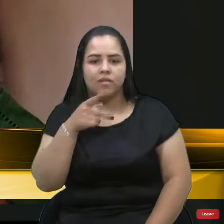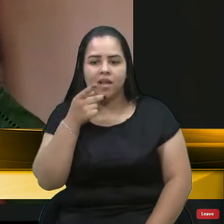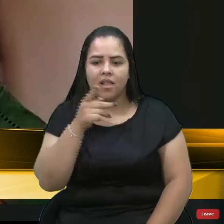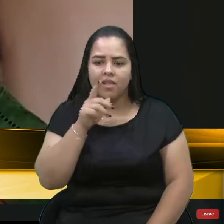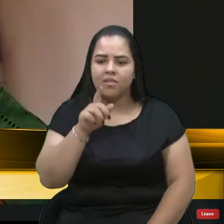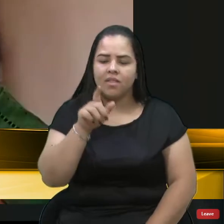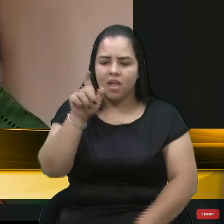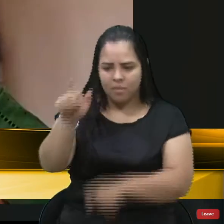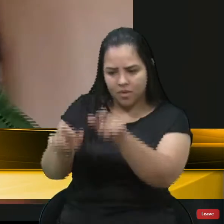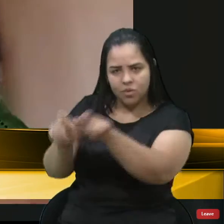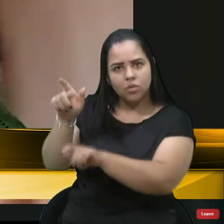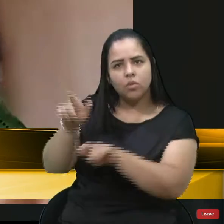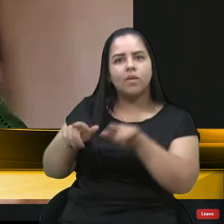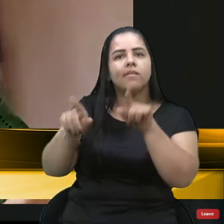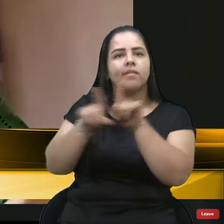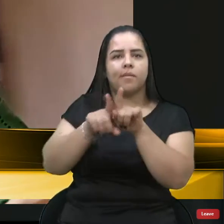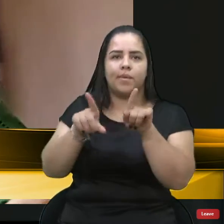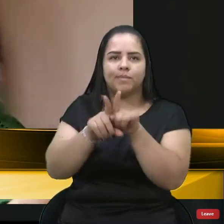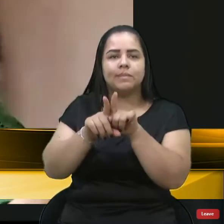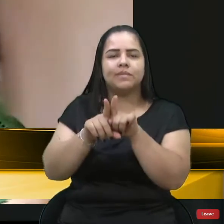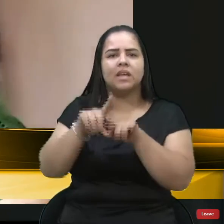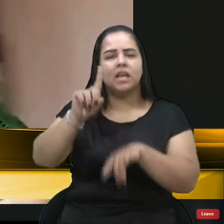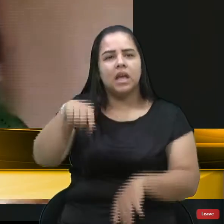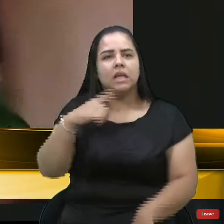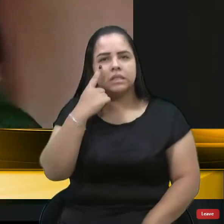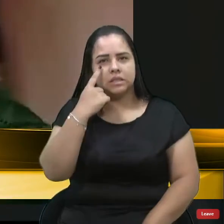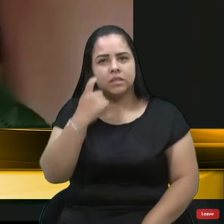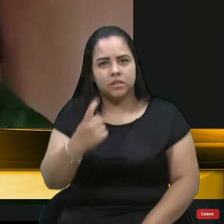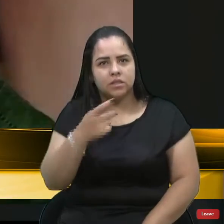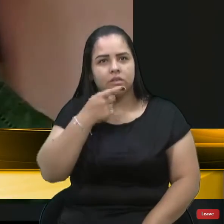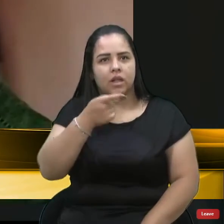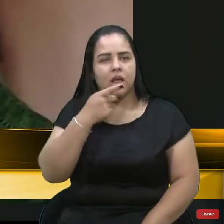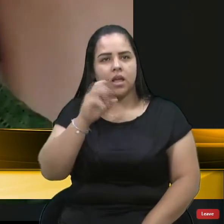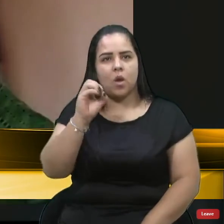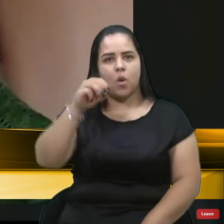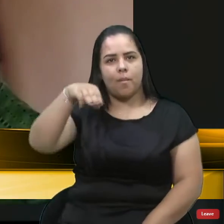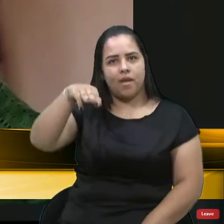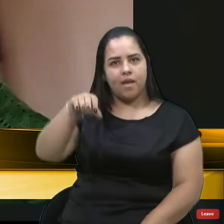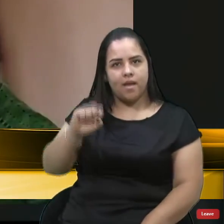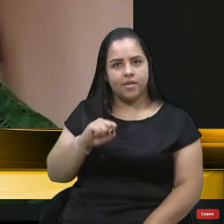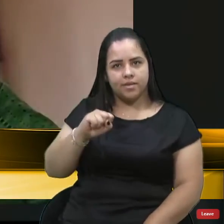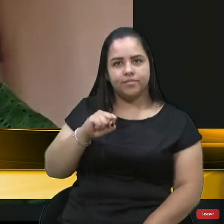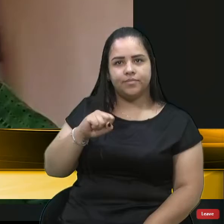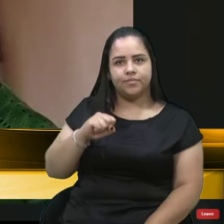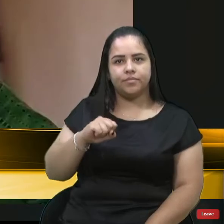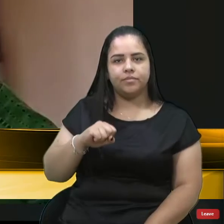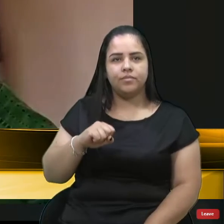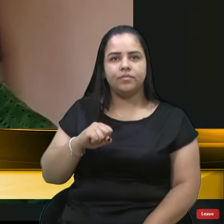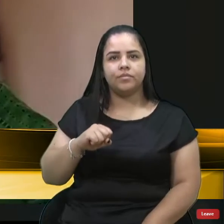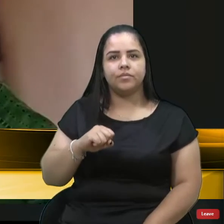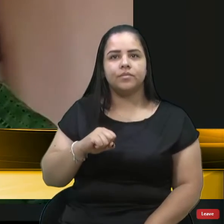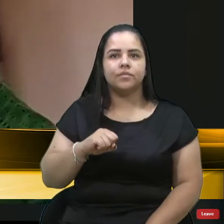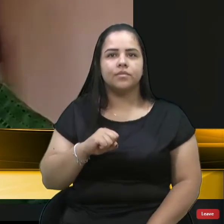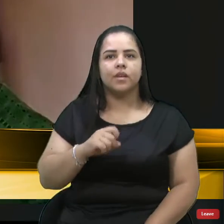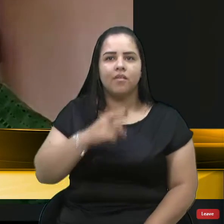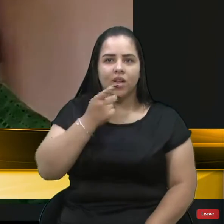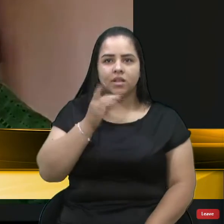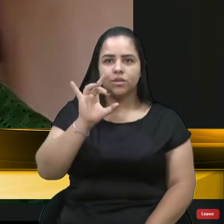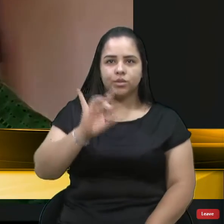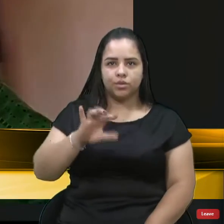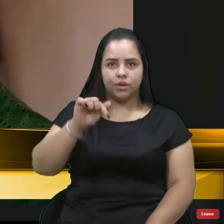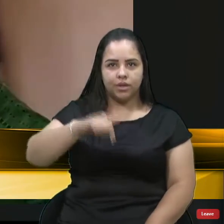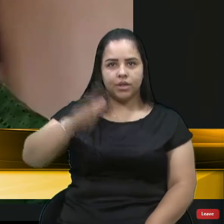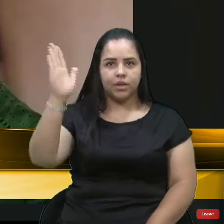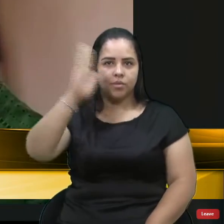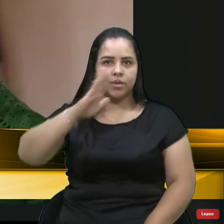indivíduos também. E é muito interessante dizer que a OMS, ela estima que só no Brasil o número